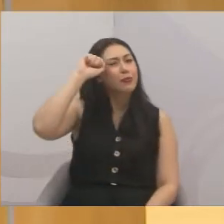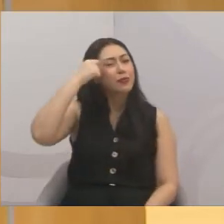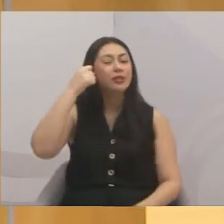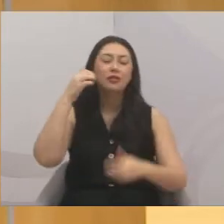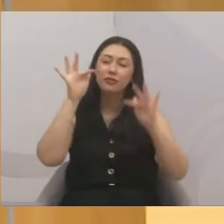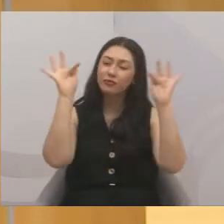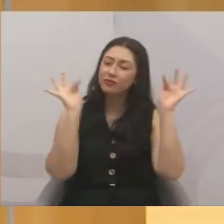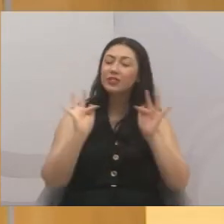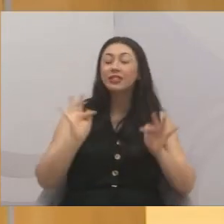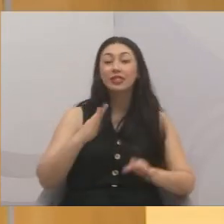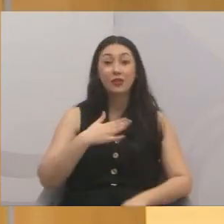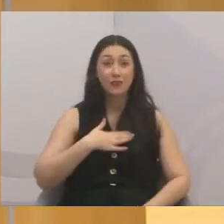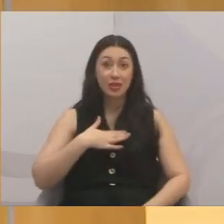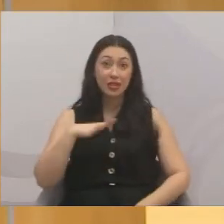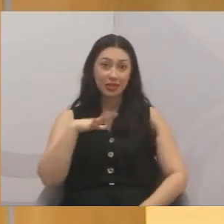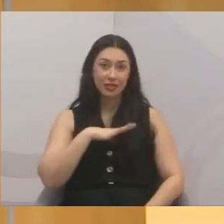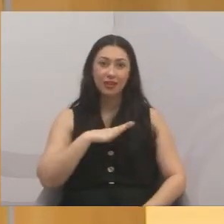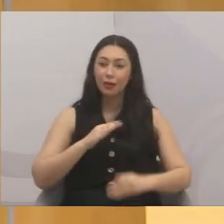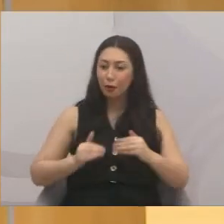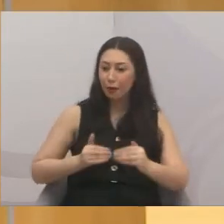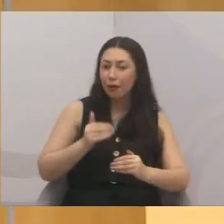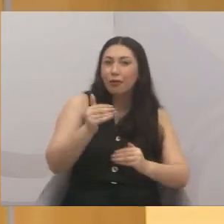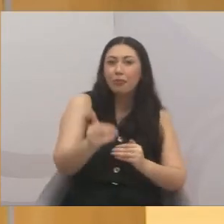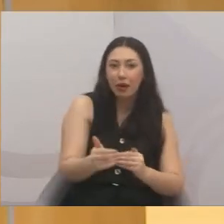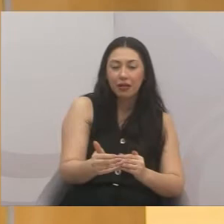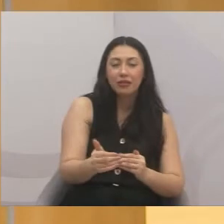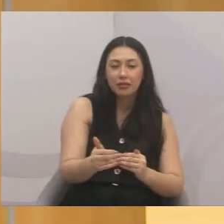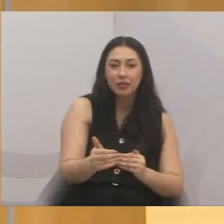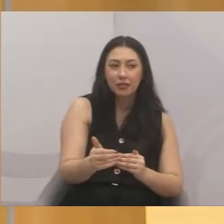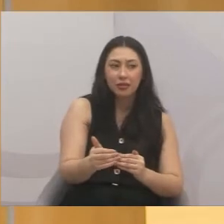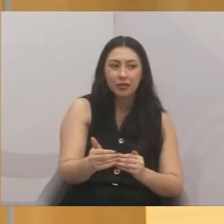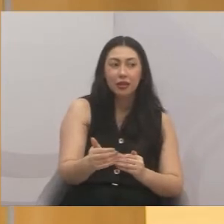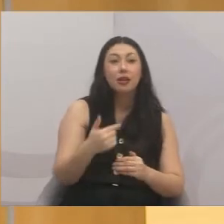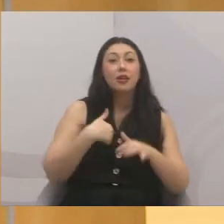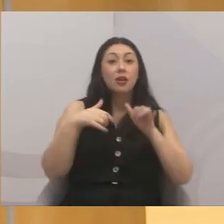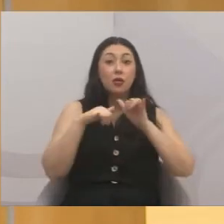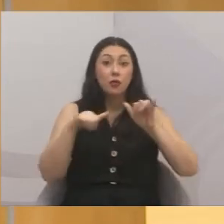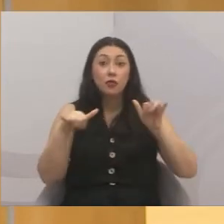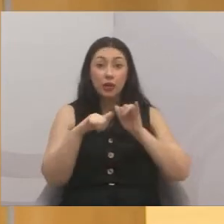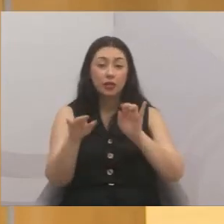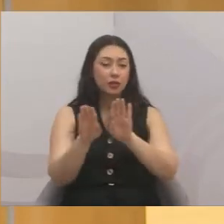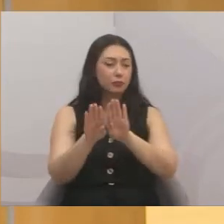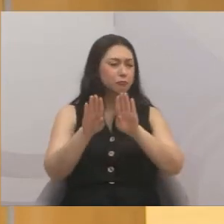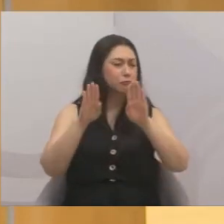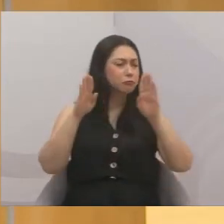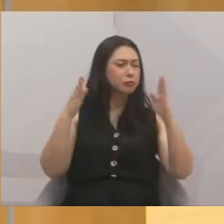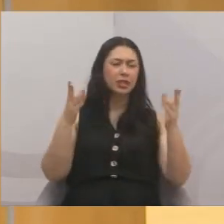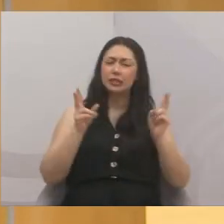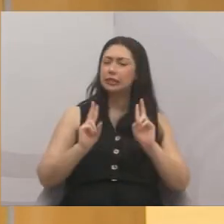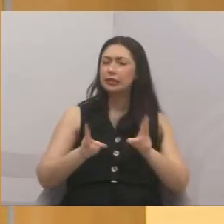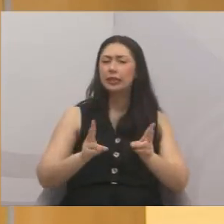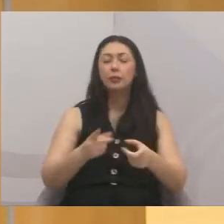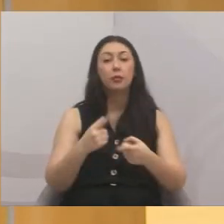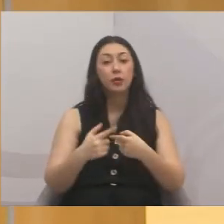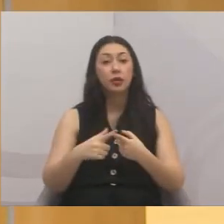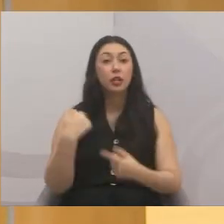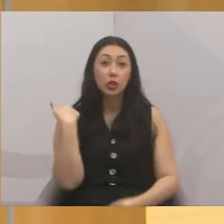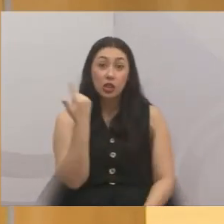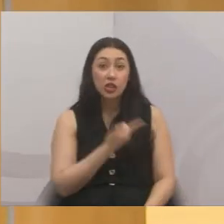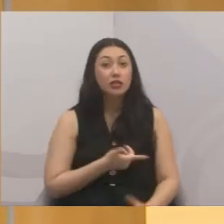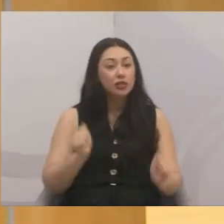meu município deu um passo muito grande. E eu digo, as portas estarão abertas, porque juntos a gente vai conseguir fazer